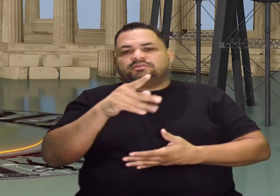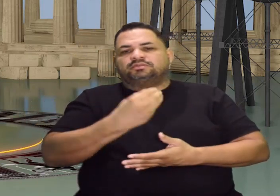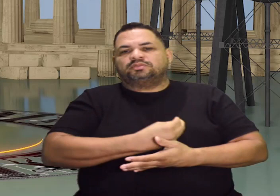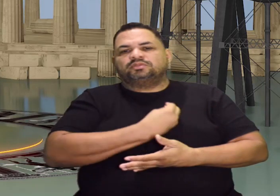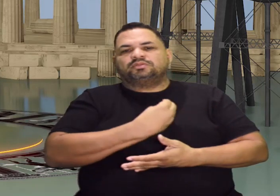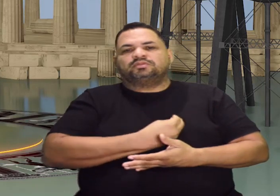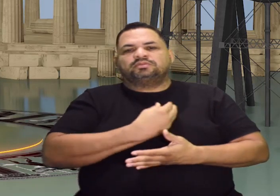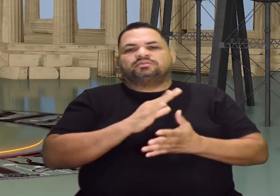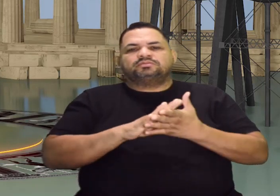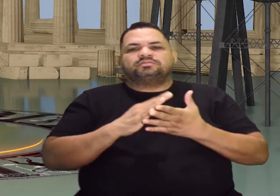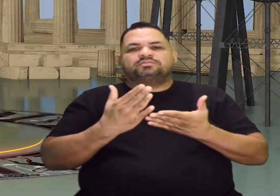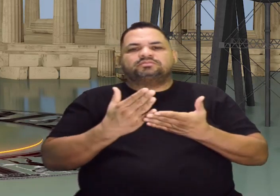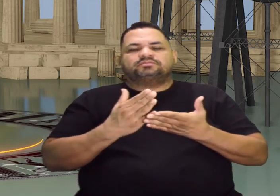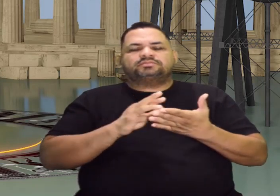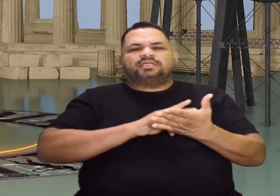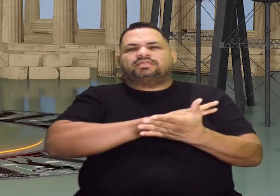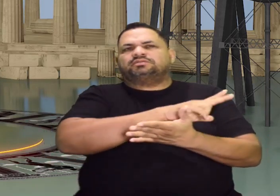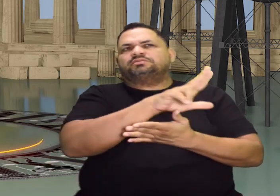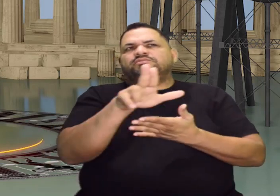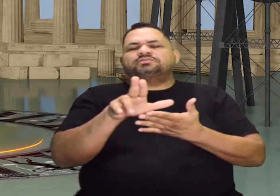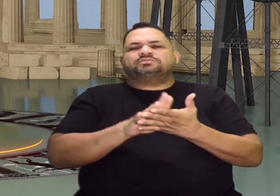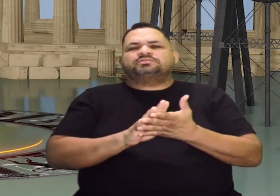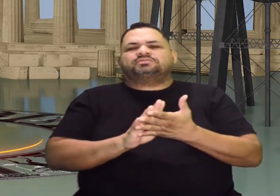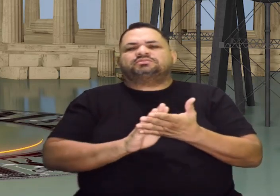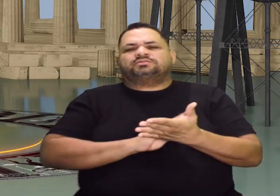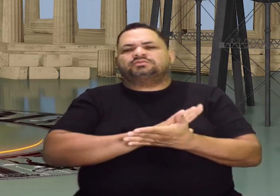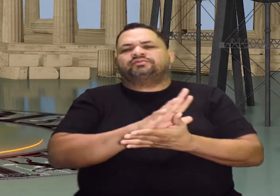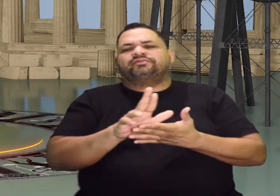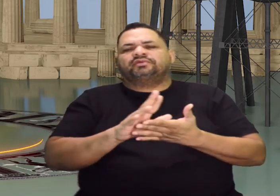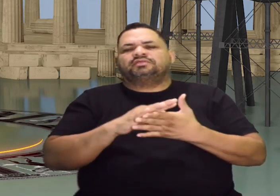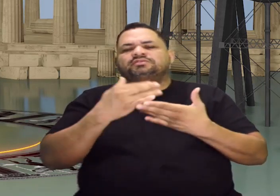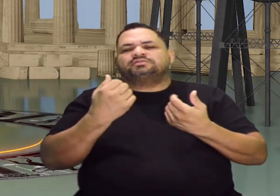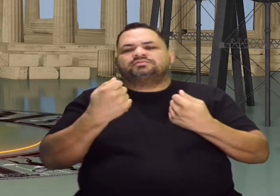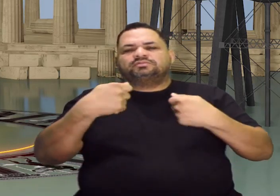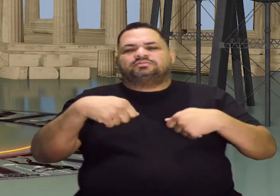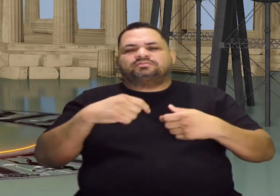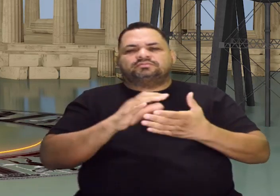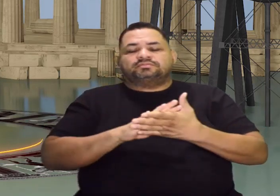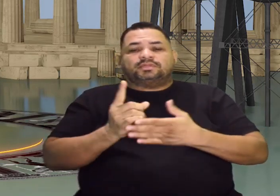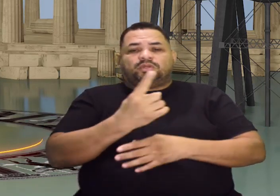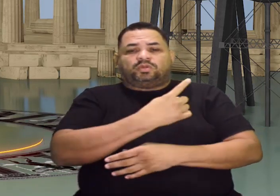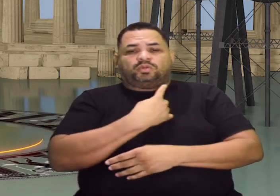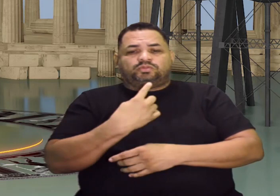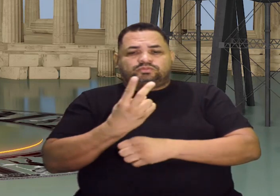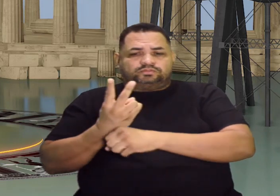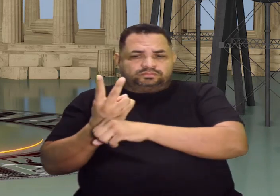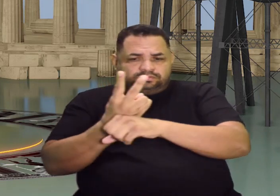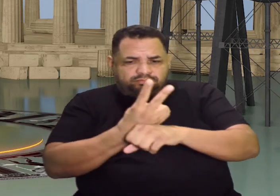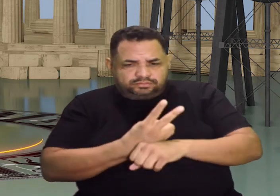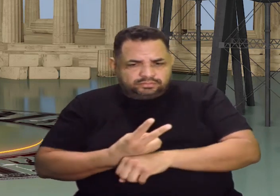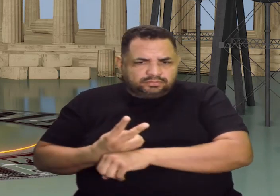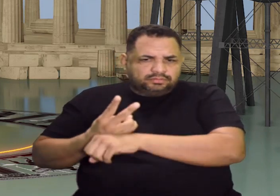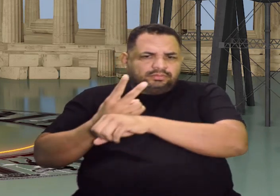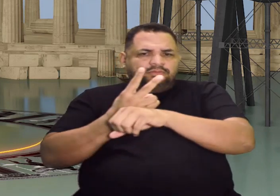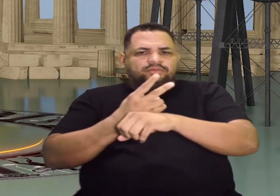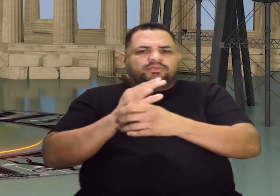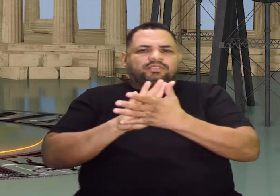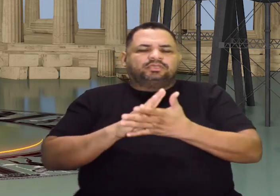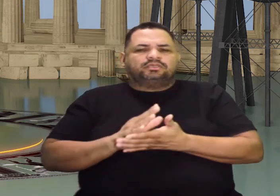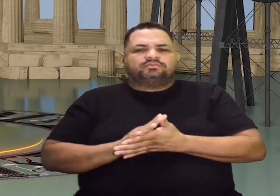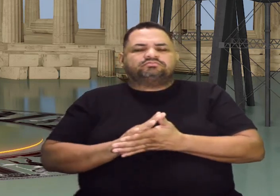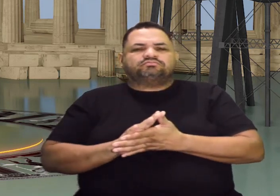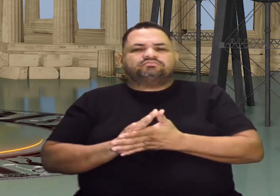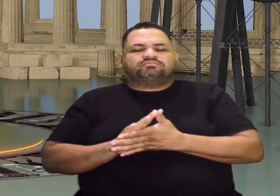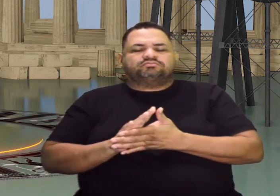Isso é um dos pontos, né? Tem vários que ela vai te ajudar. E a gente vai buscar cada vez mais fazer uma filosofia aplicada, ou